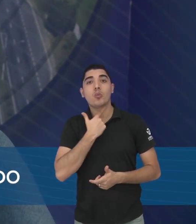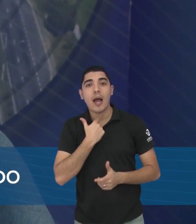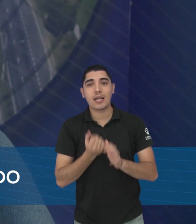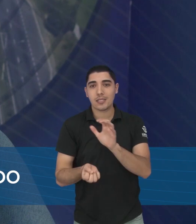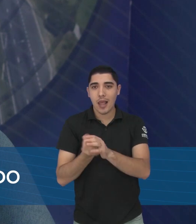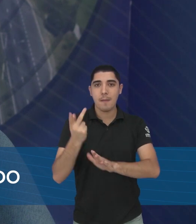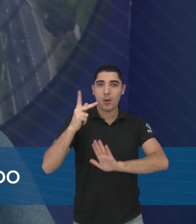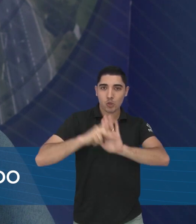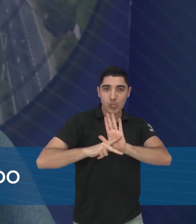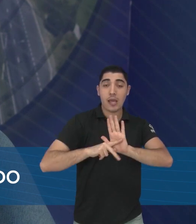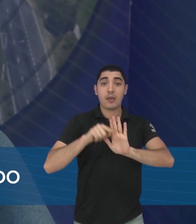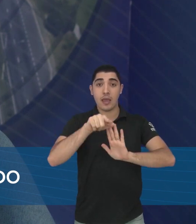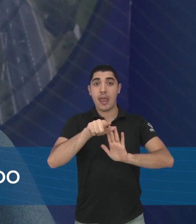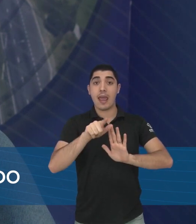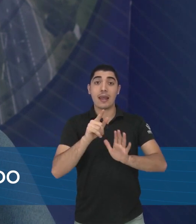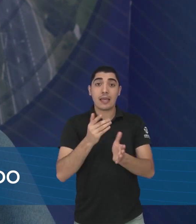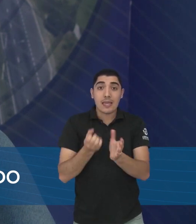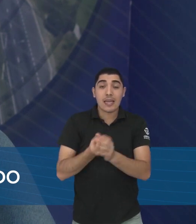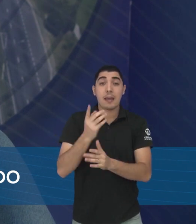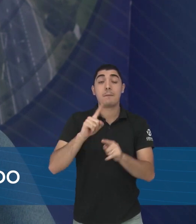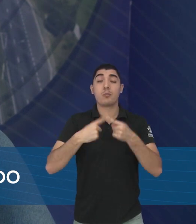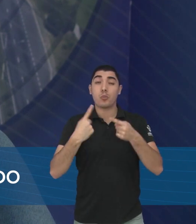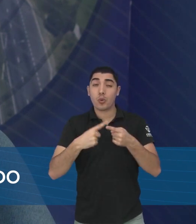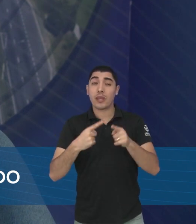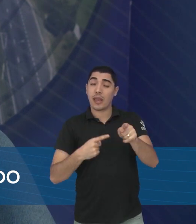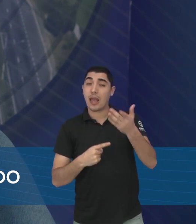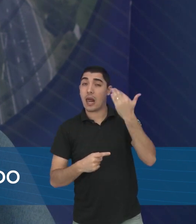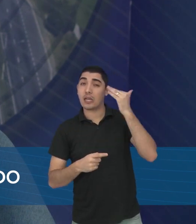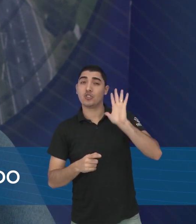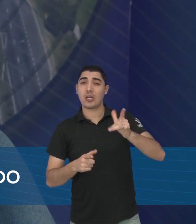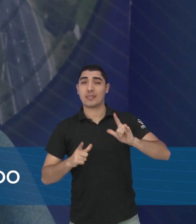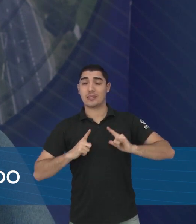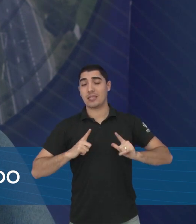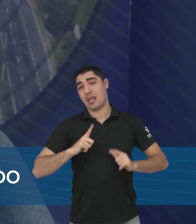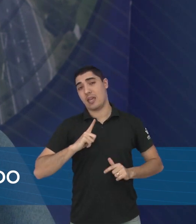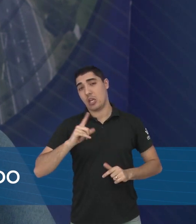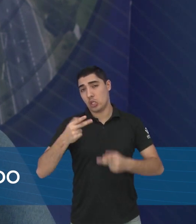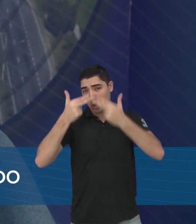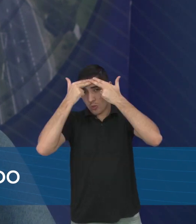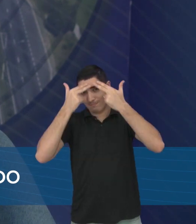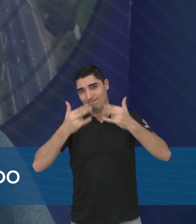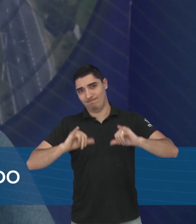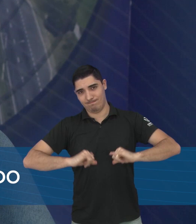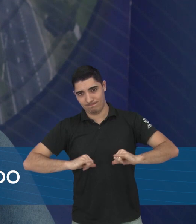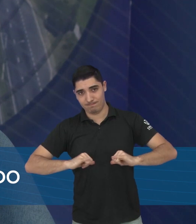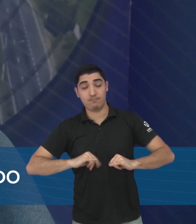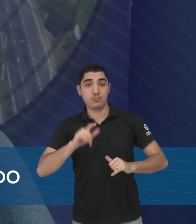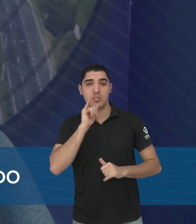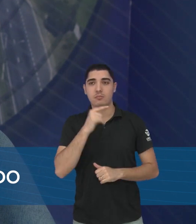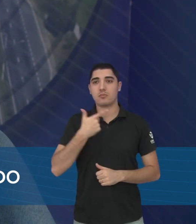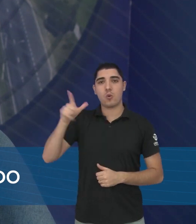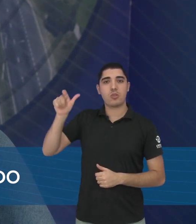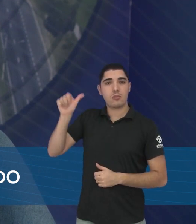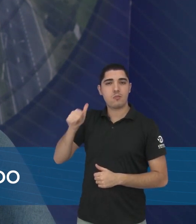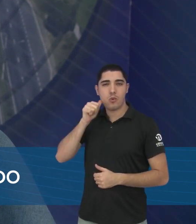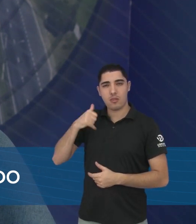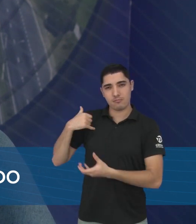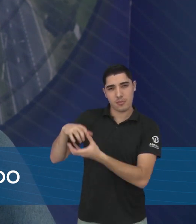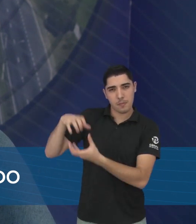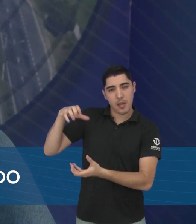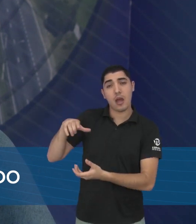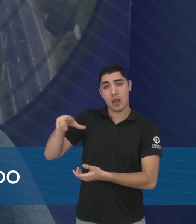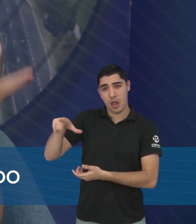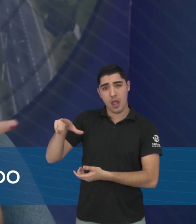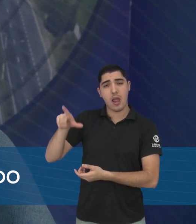um projeto, muitas vezes em meio à dor, né? Oriunda de uma dor. Eu destaco uma senhora que eu vi a história em meio,